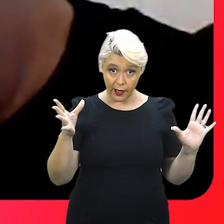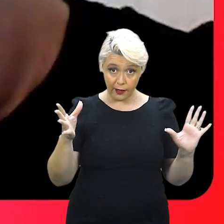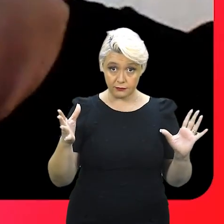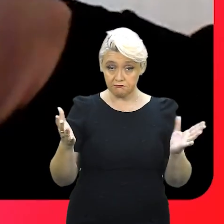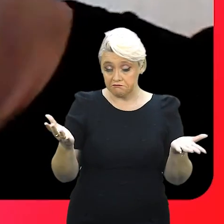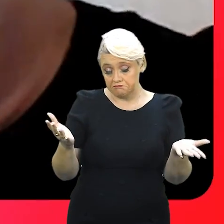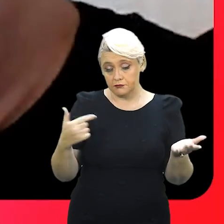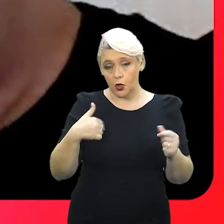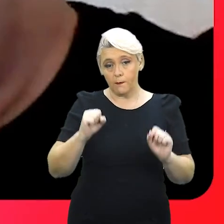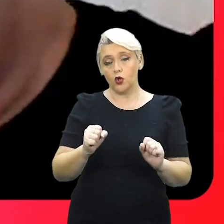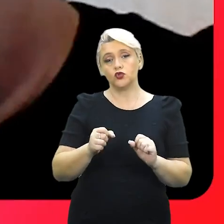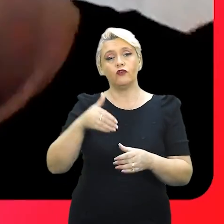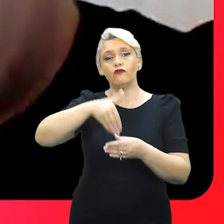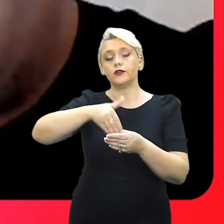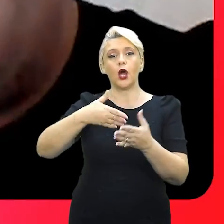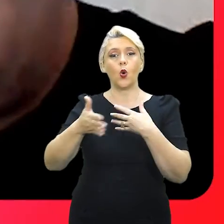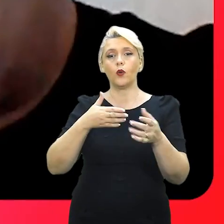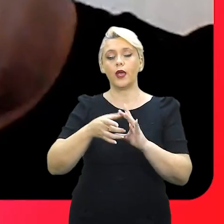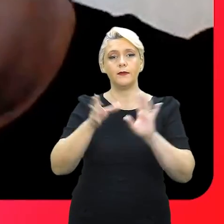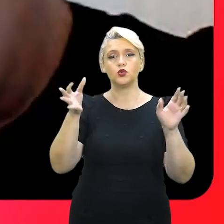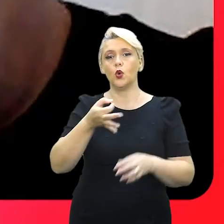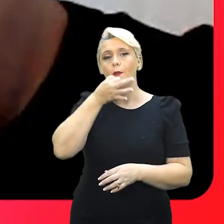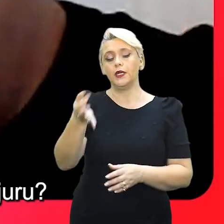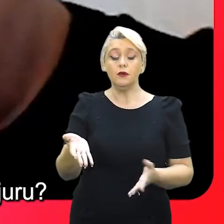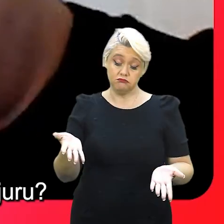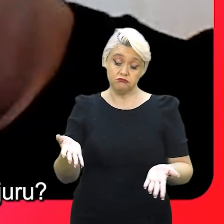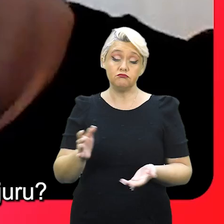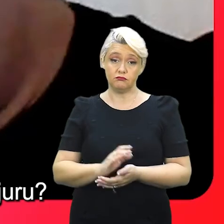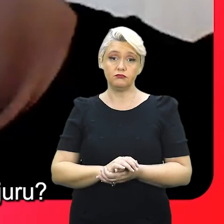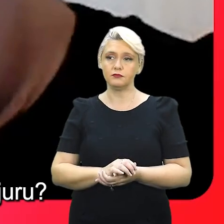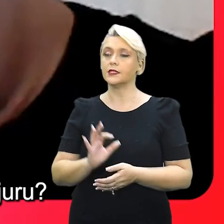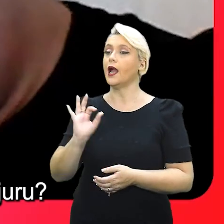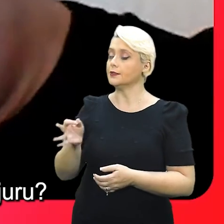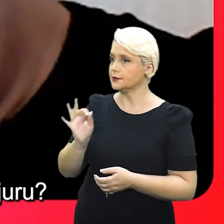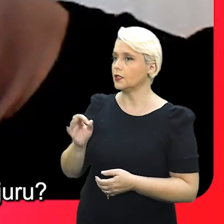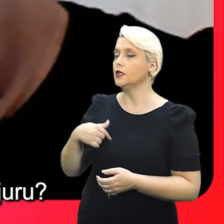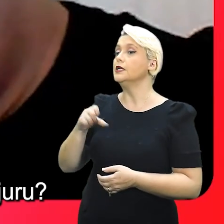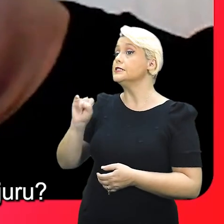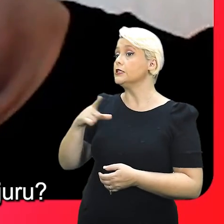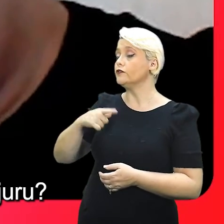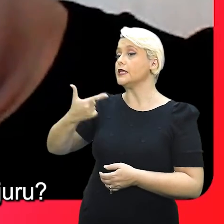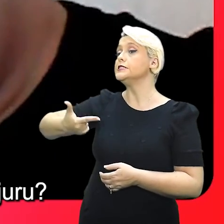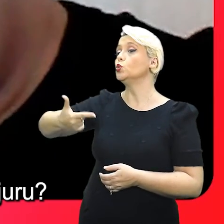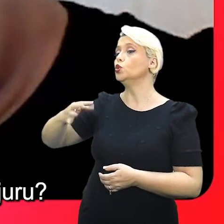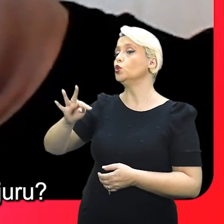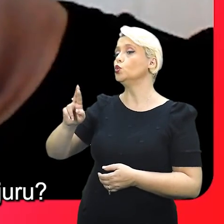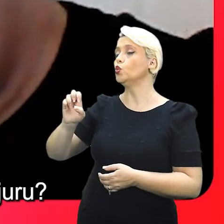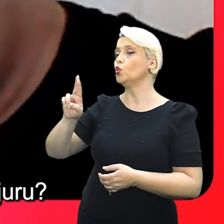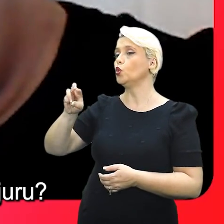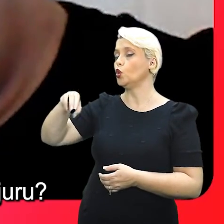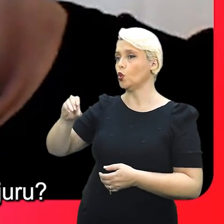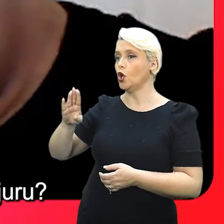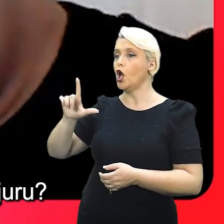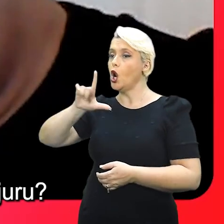deve acontecer, aí cada um escolhe o seu candidato. O meu certo. Em um eventual segundo turno, Lula